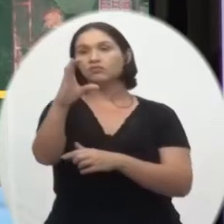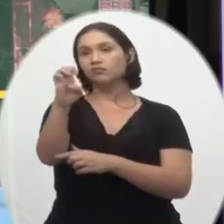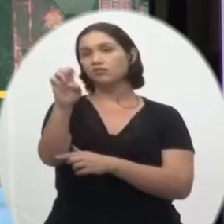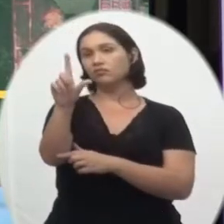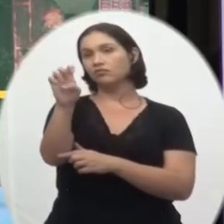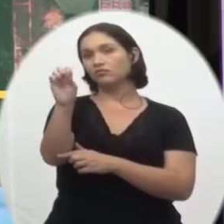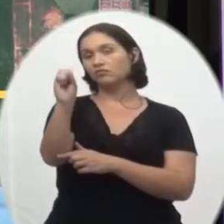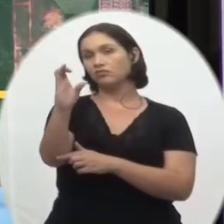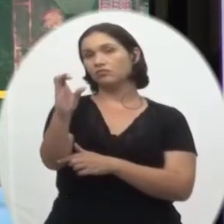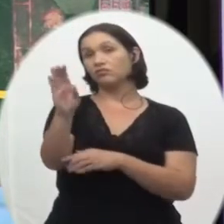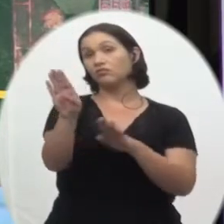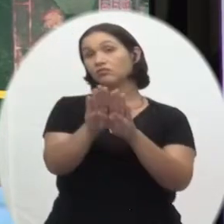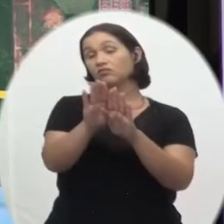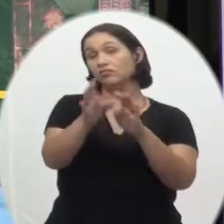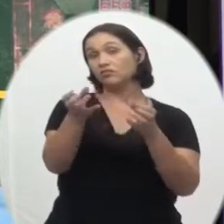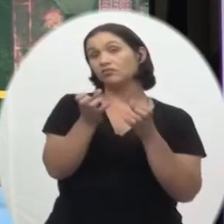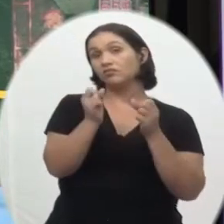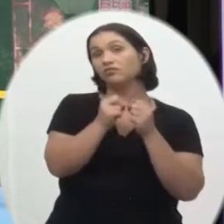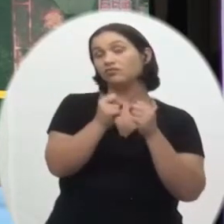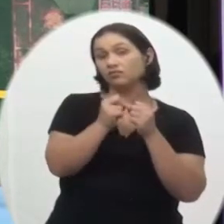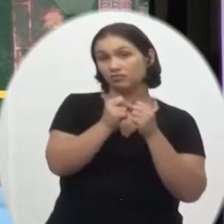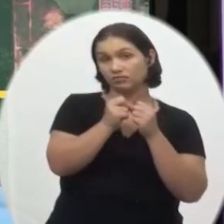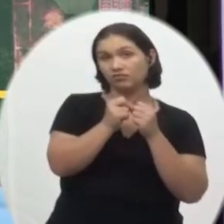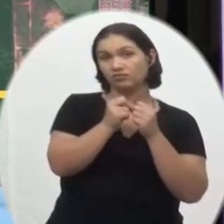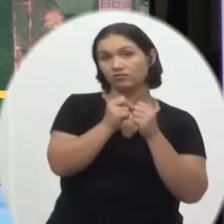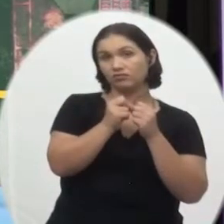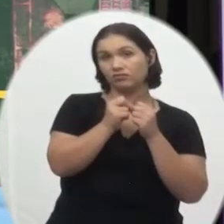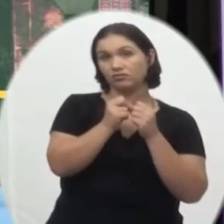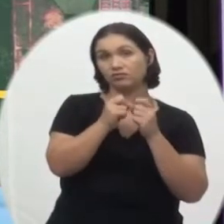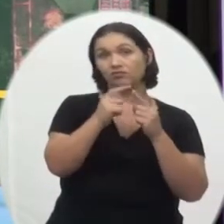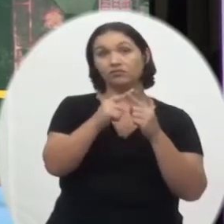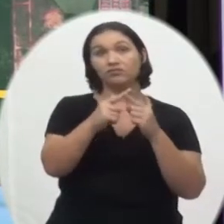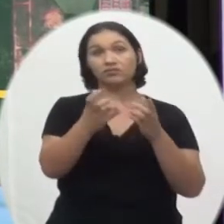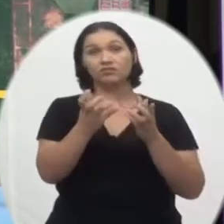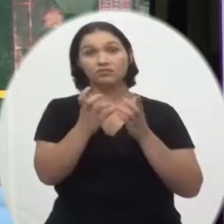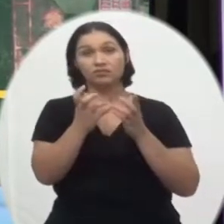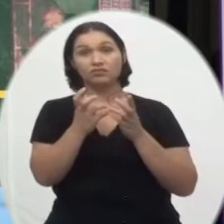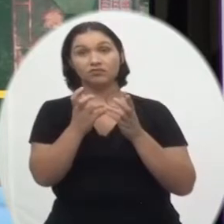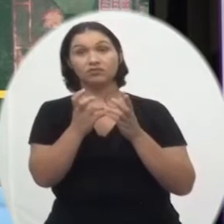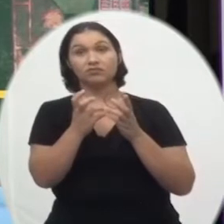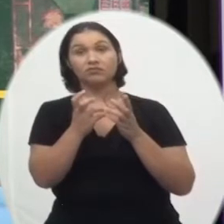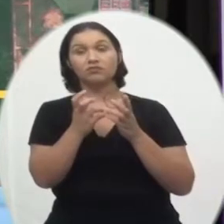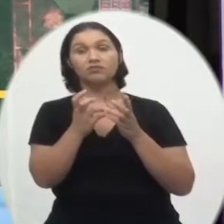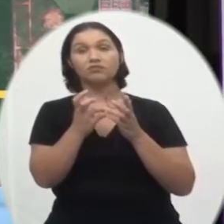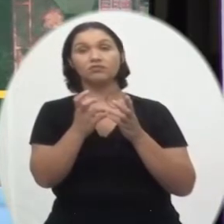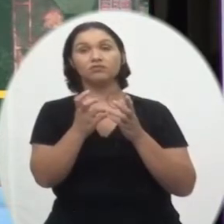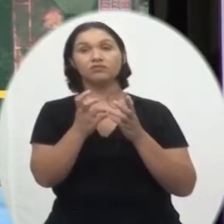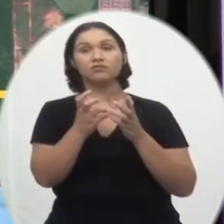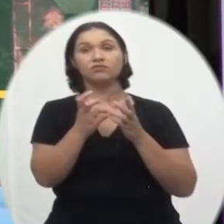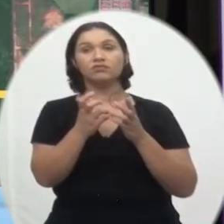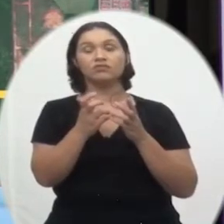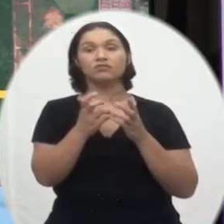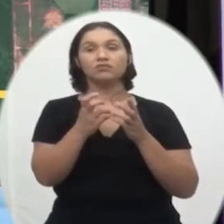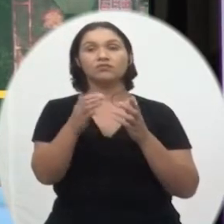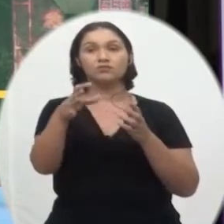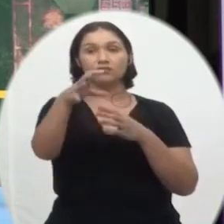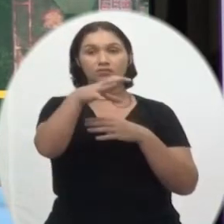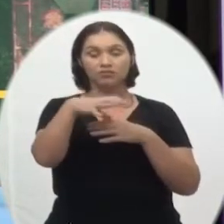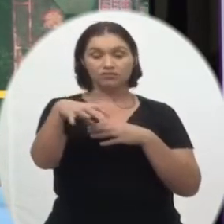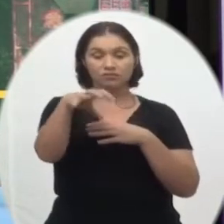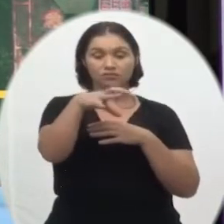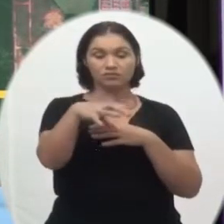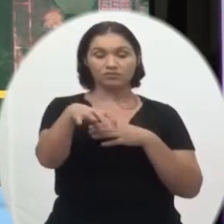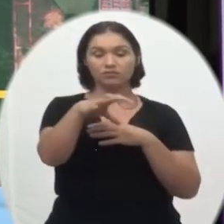o prolongamento de um terminal grande ali para botar para esses loteamentos futuros e tudo mais, para eles até adiantar um pouco